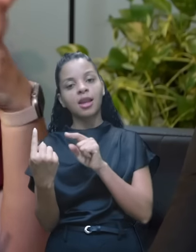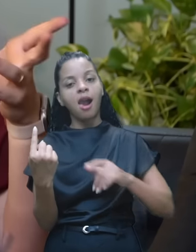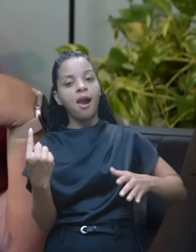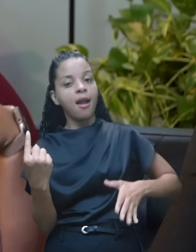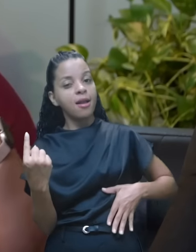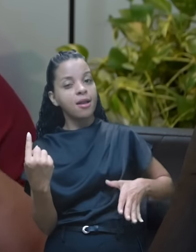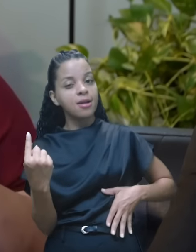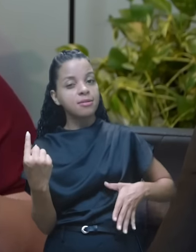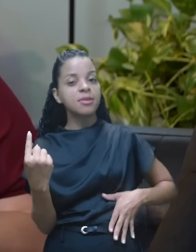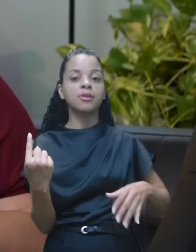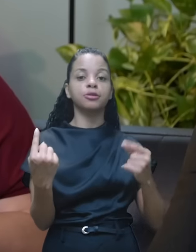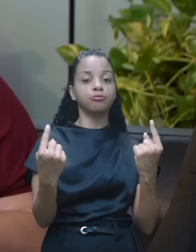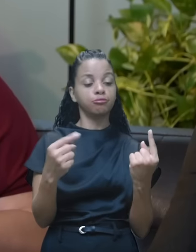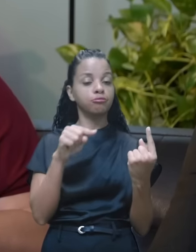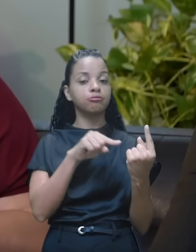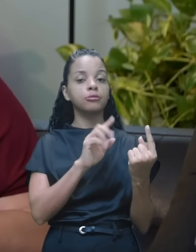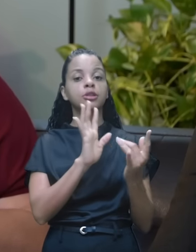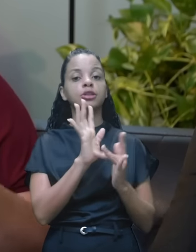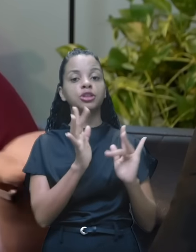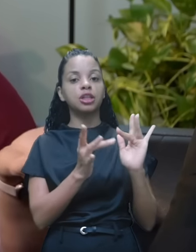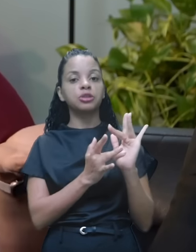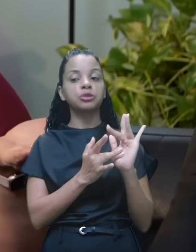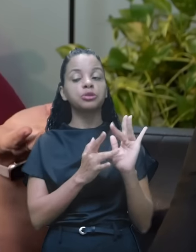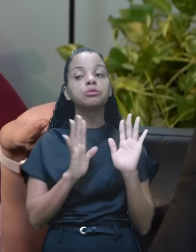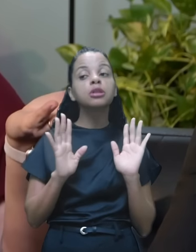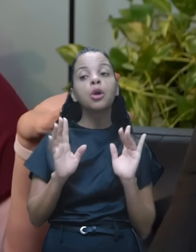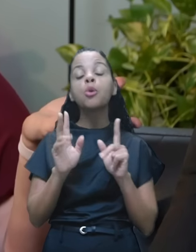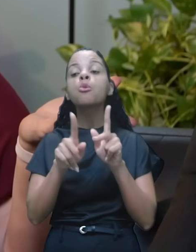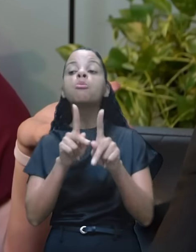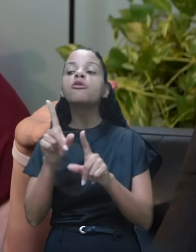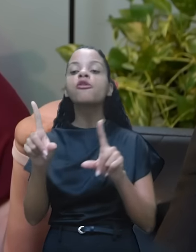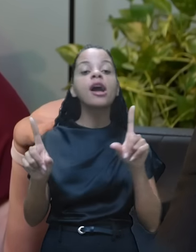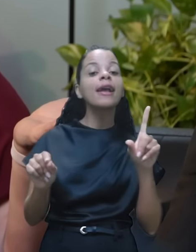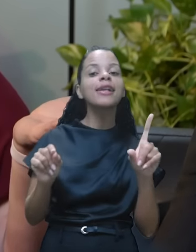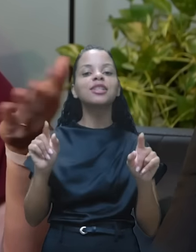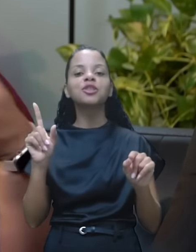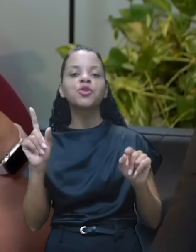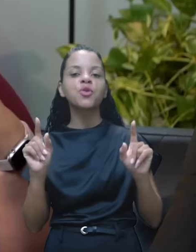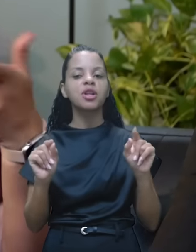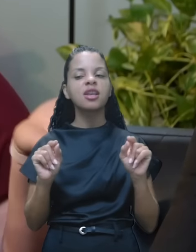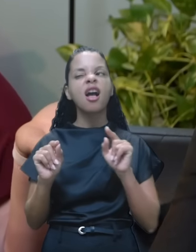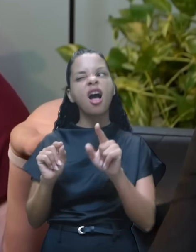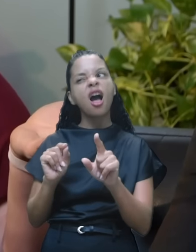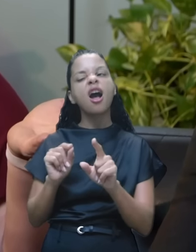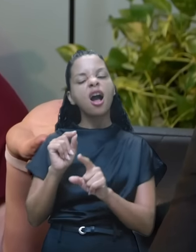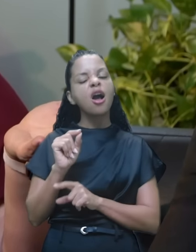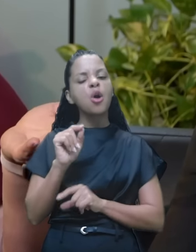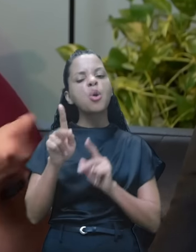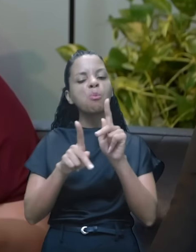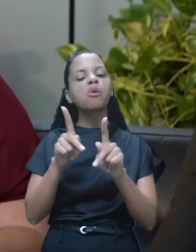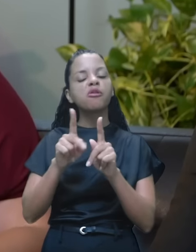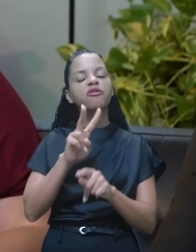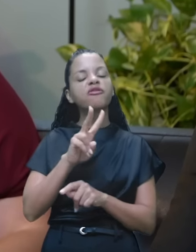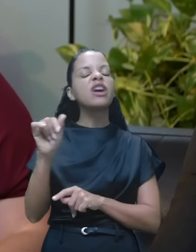criminoso, que todos sabemos que esse sim é criminoso, e o povo não vai escolher um justo no lugar de um